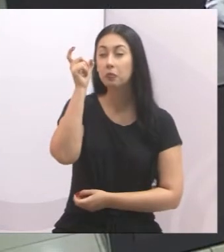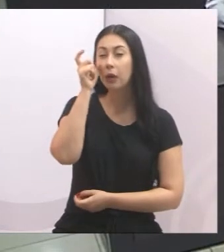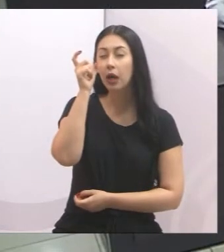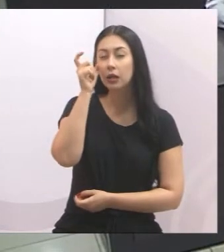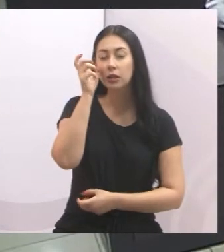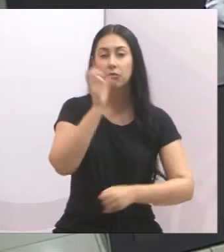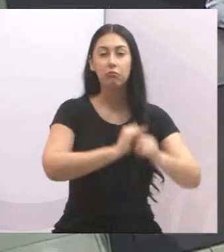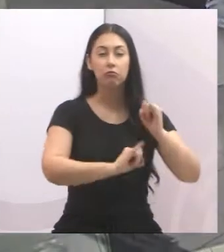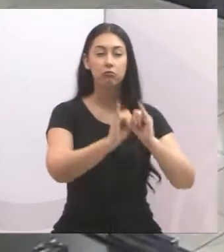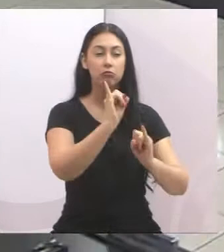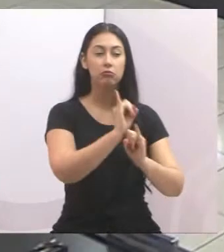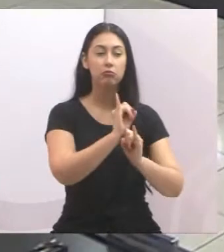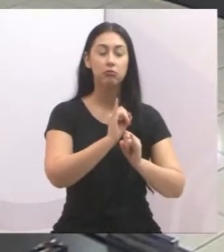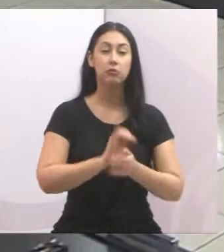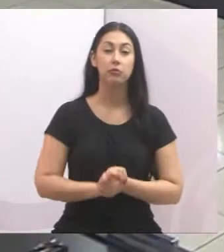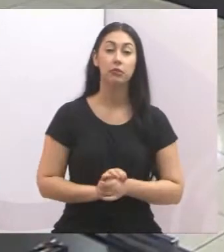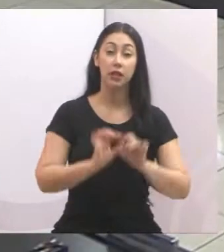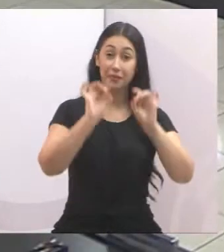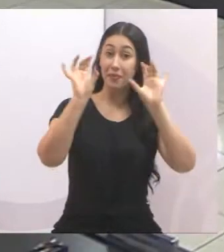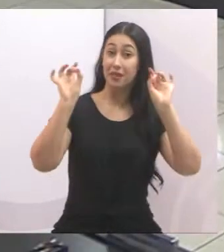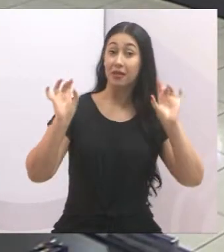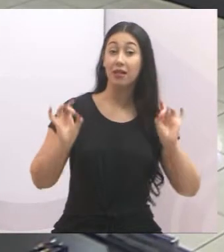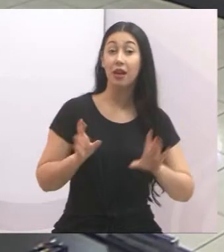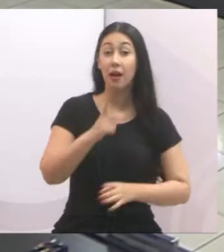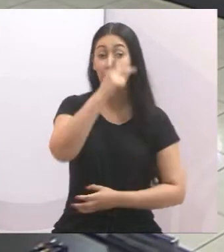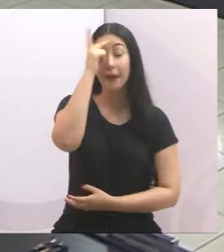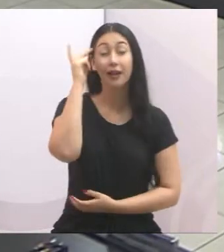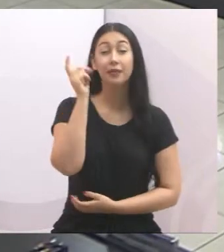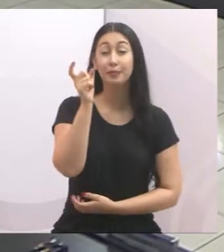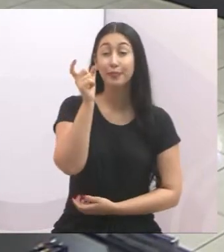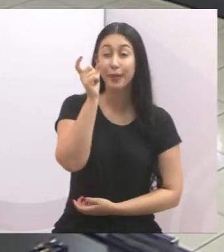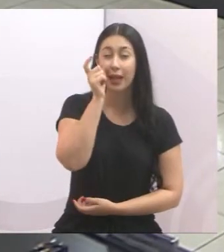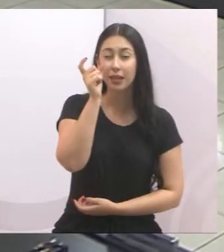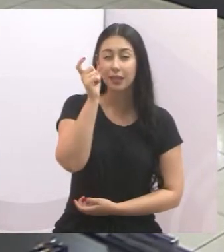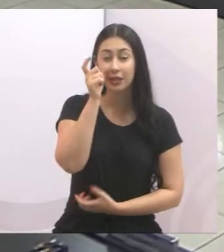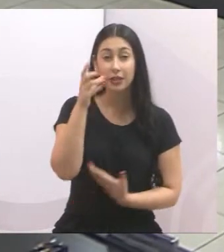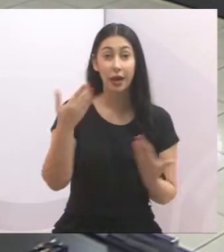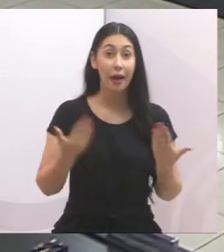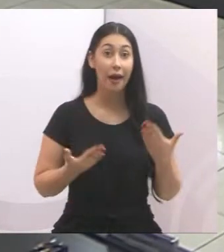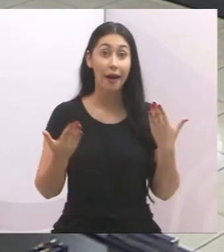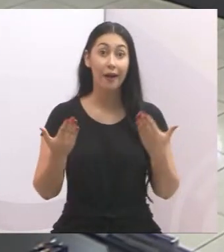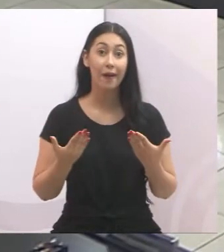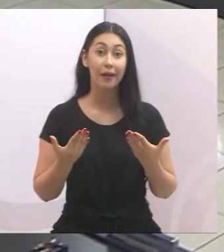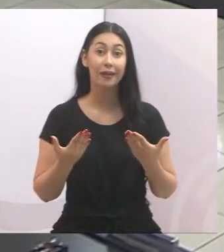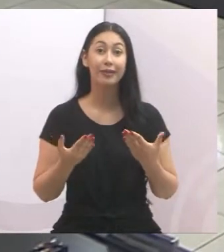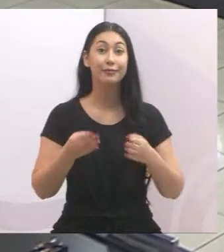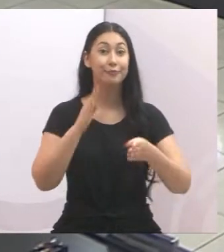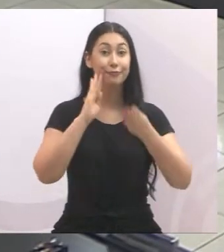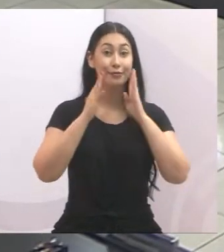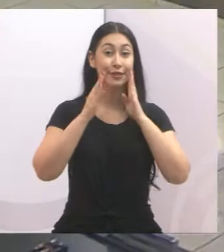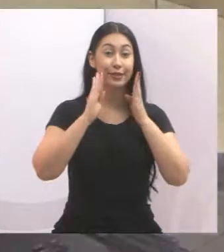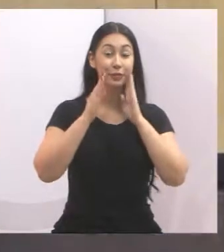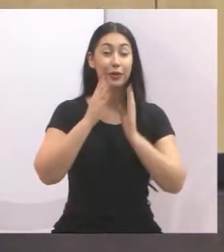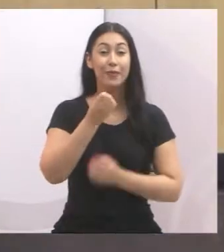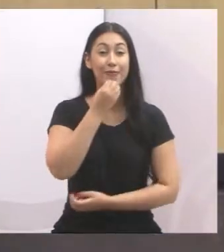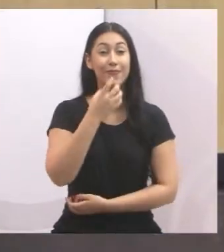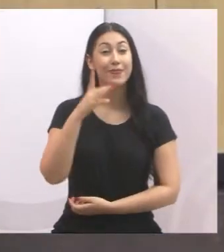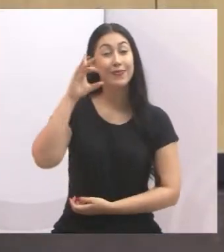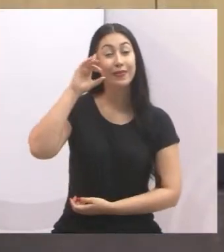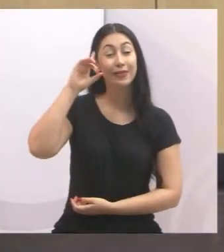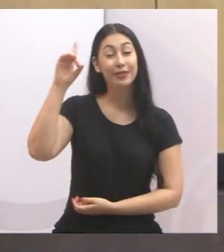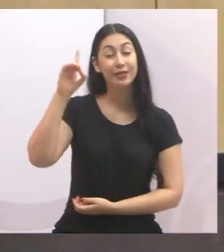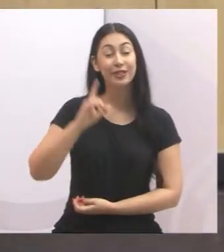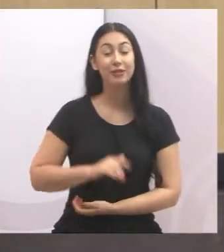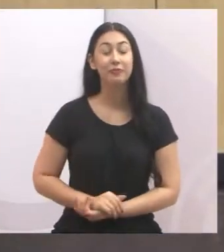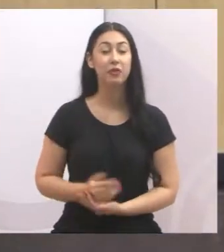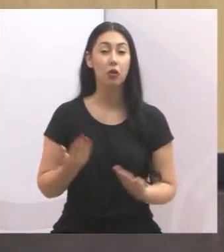senhores internautas, em especial aqueles que nos assistem ao vivo pela página da Câmara no Facebook, bom dia.